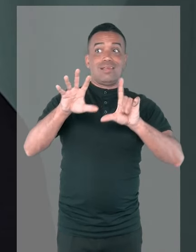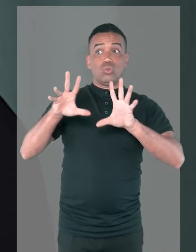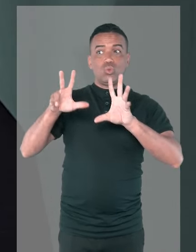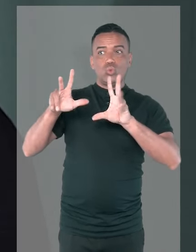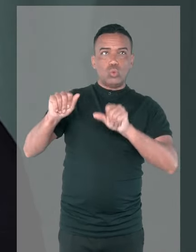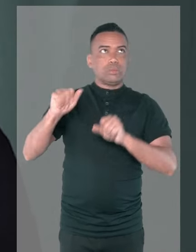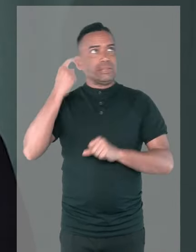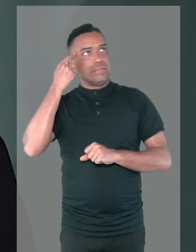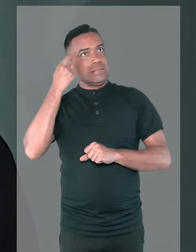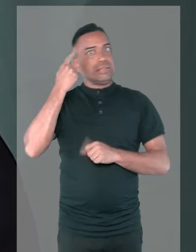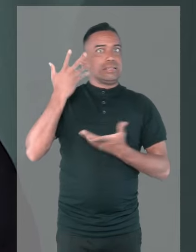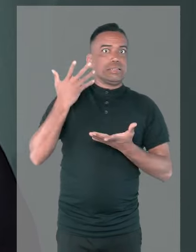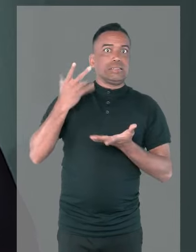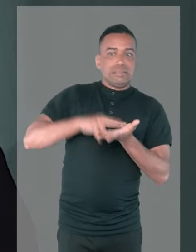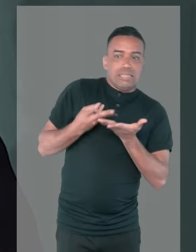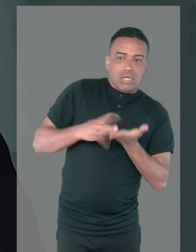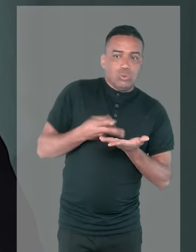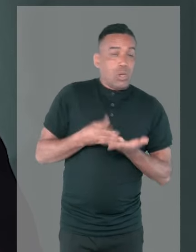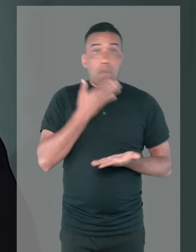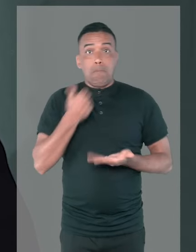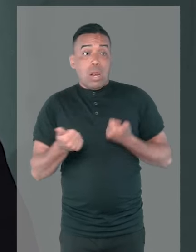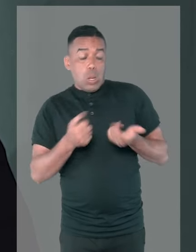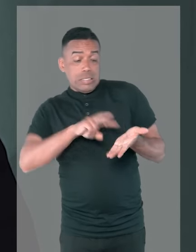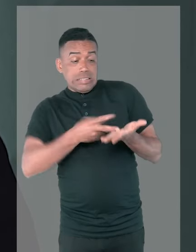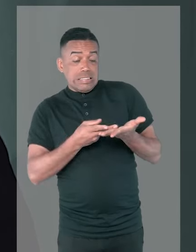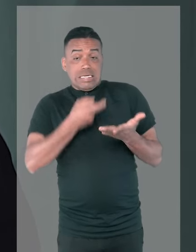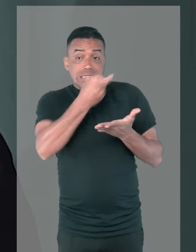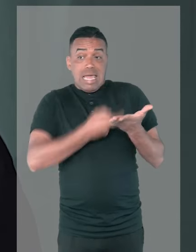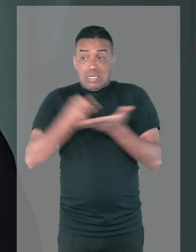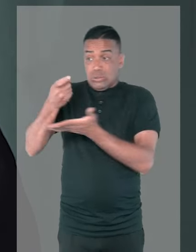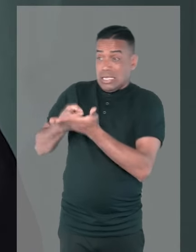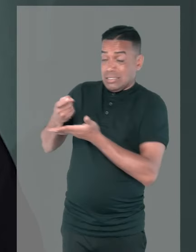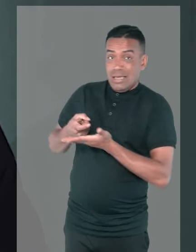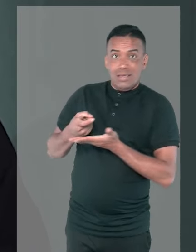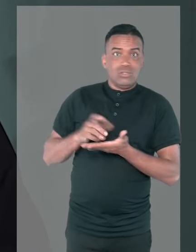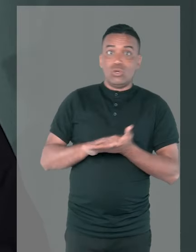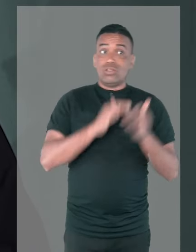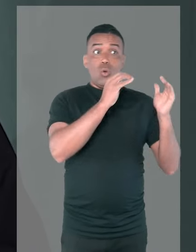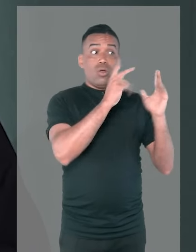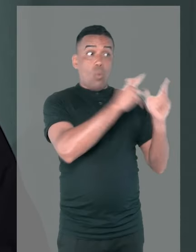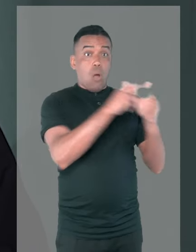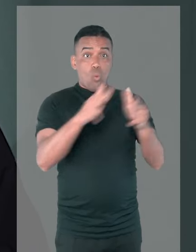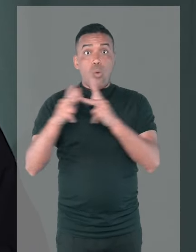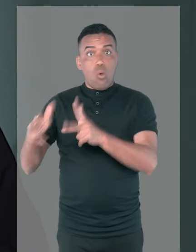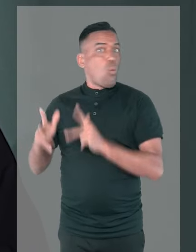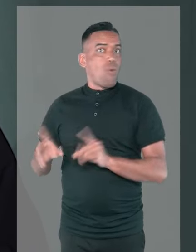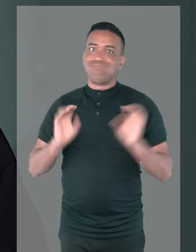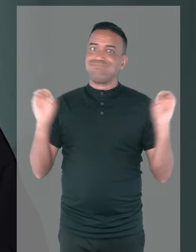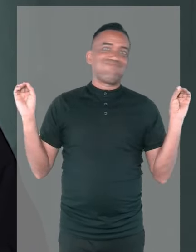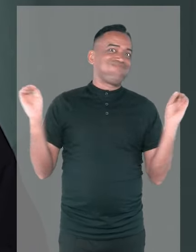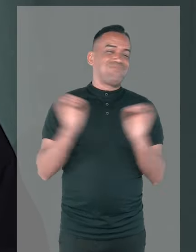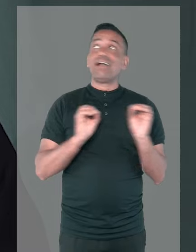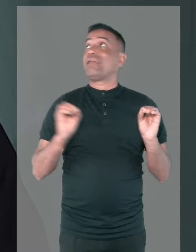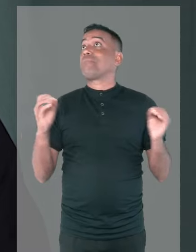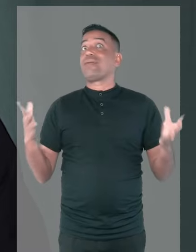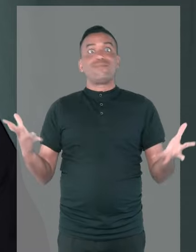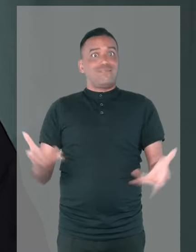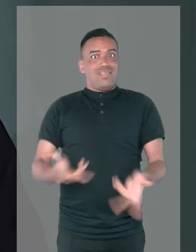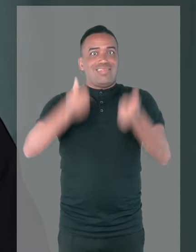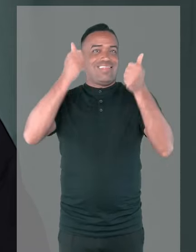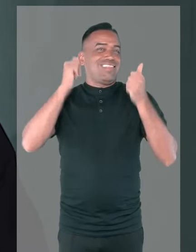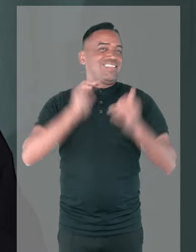quebrava a cabeça ali para fazer a melhor tradução de um mesmo texto. Nenhum ficava igual ao outro, era incrível. E depois aquele